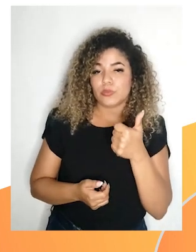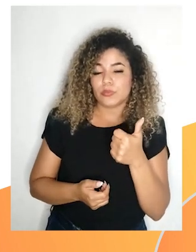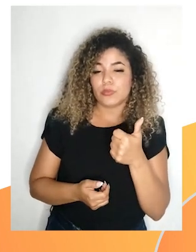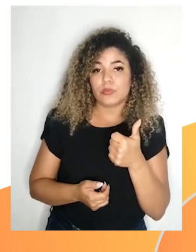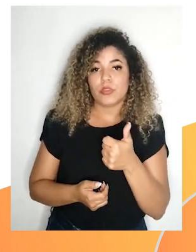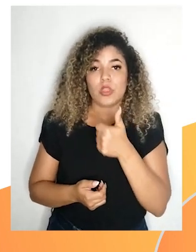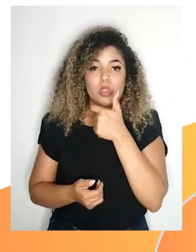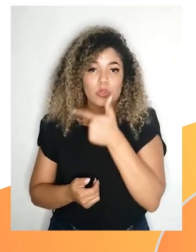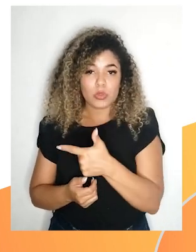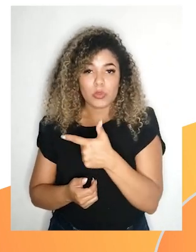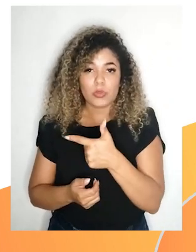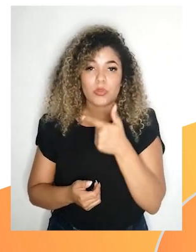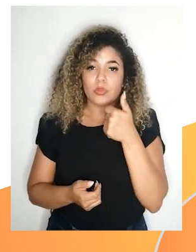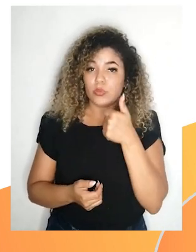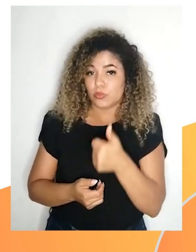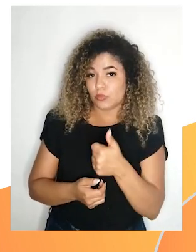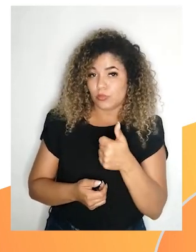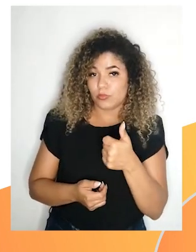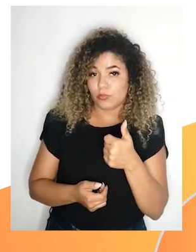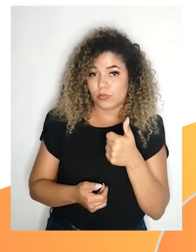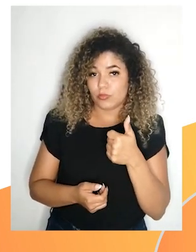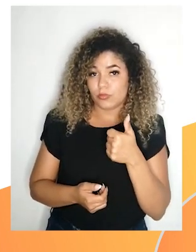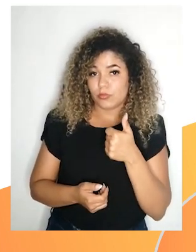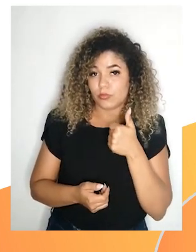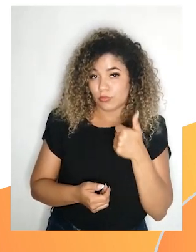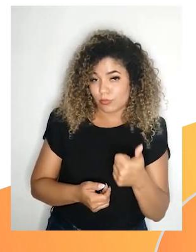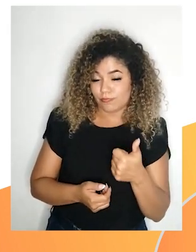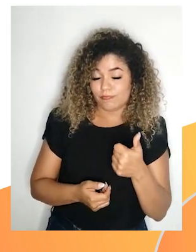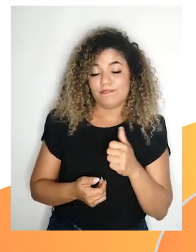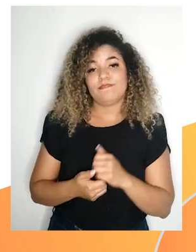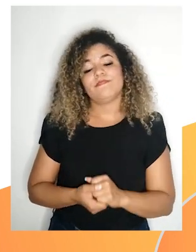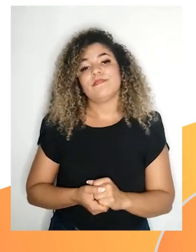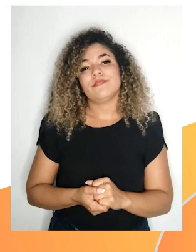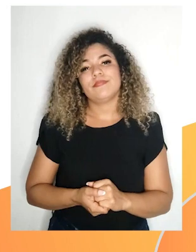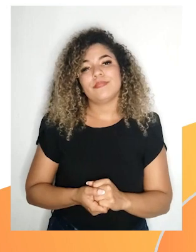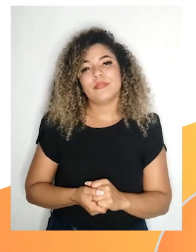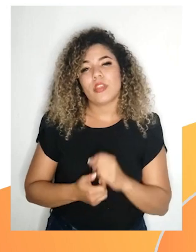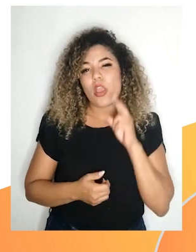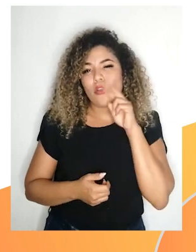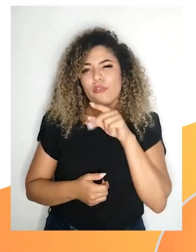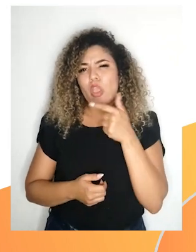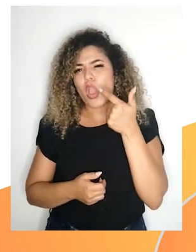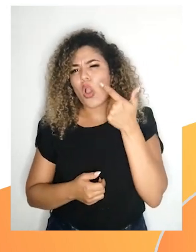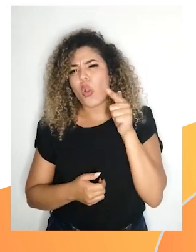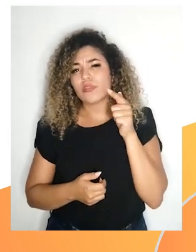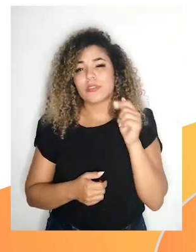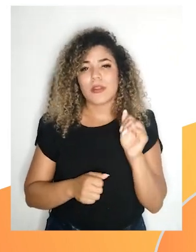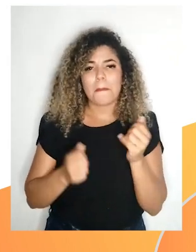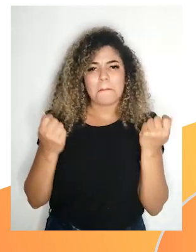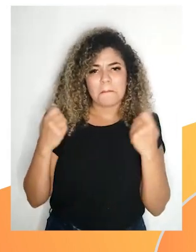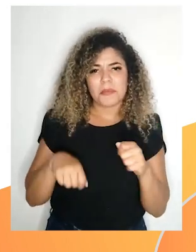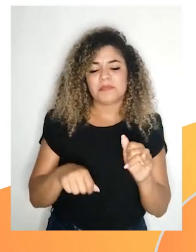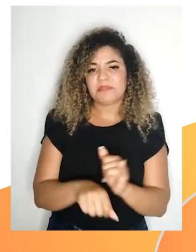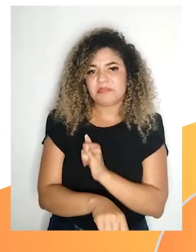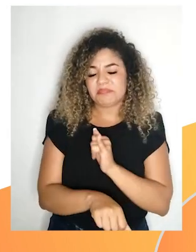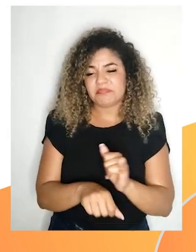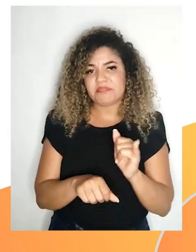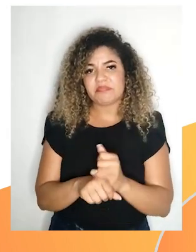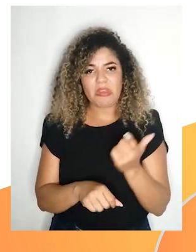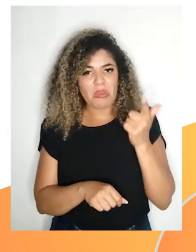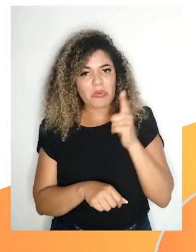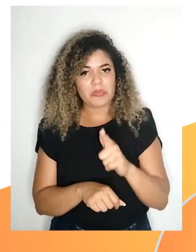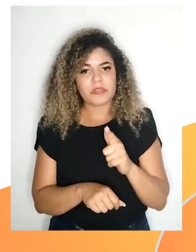ter também 2, 1 e 1. Vamos ver outra possibilidade de